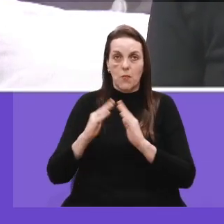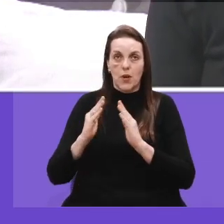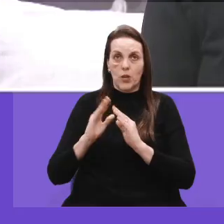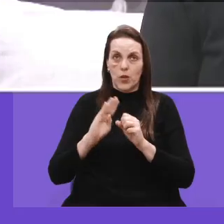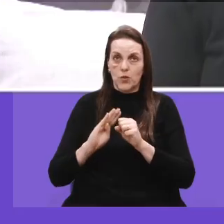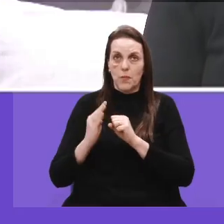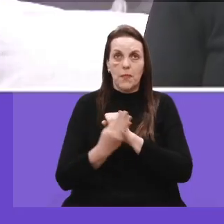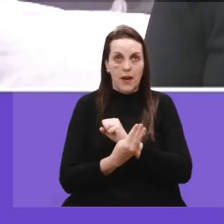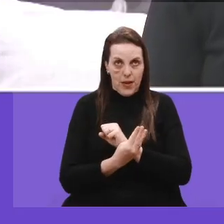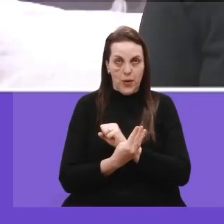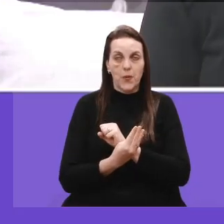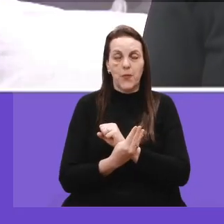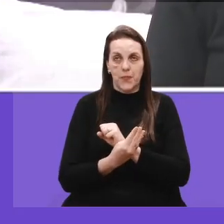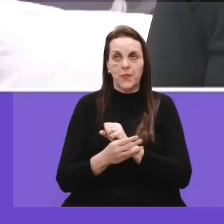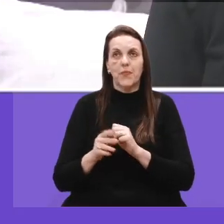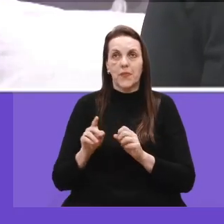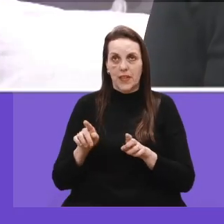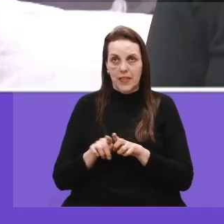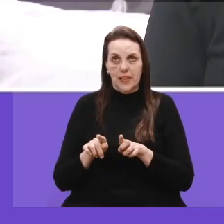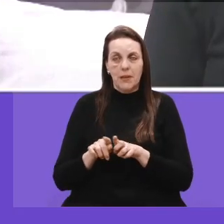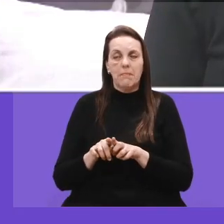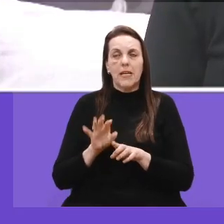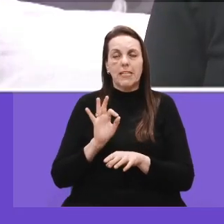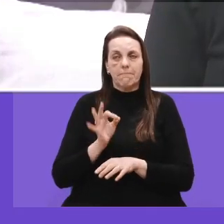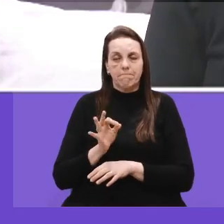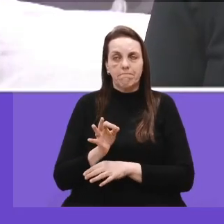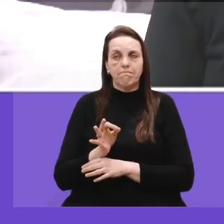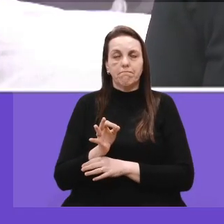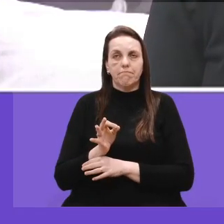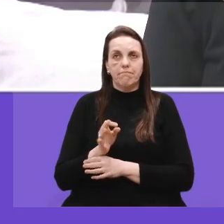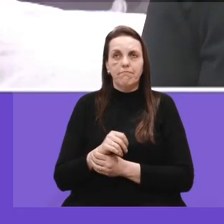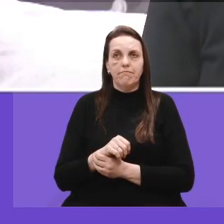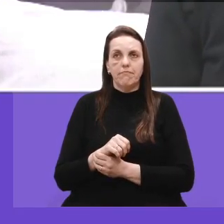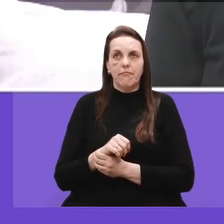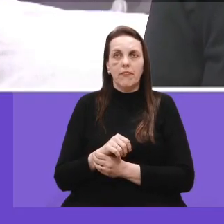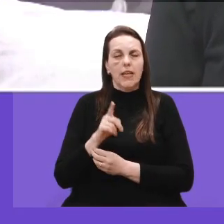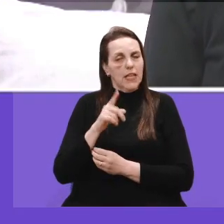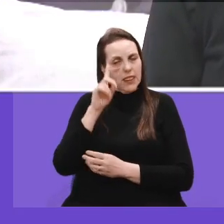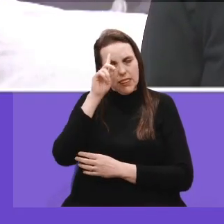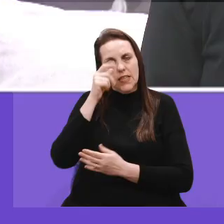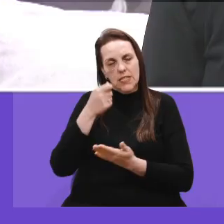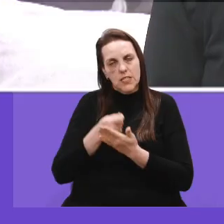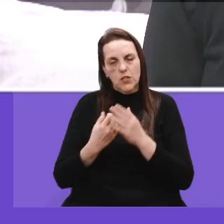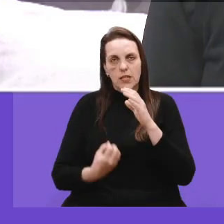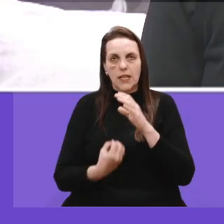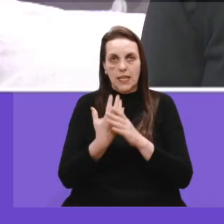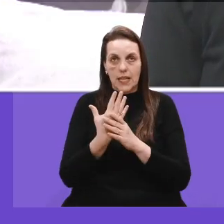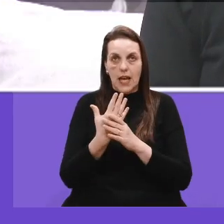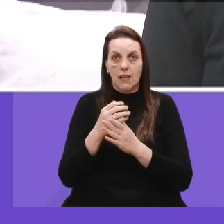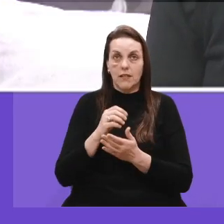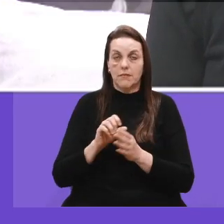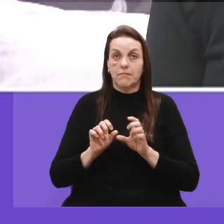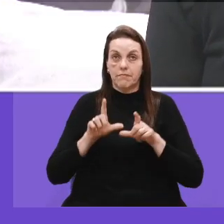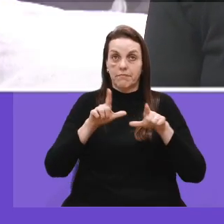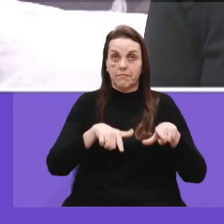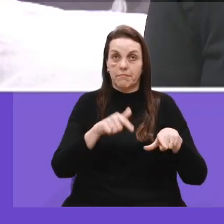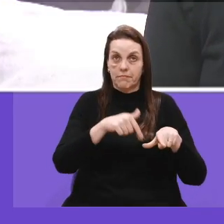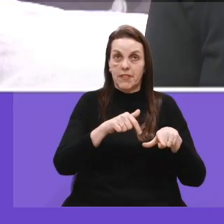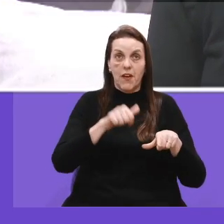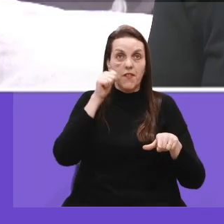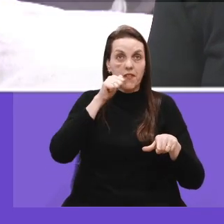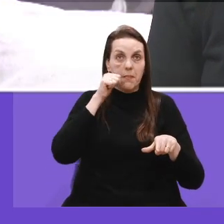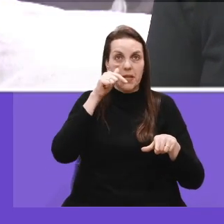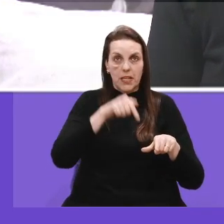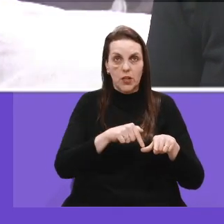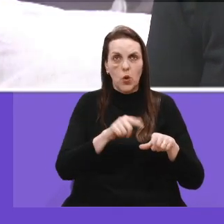de Bairro. Também fazia parte. E aí ela decidiu, né, enfim, eles criaram o departamento feminino. E um